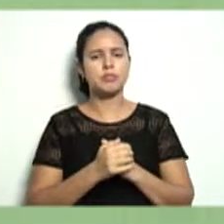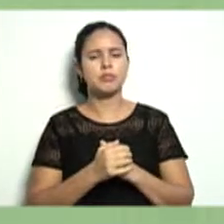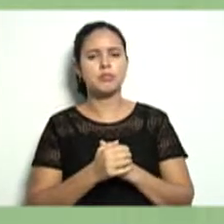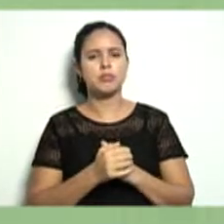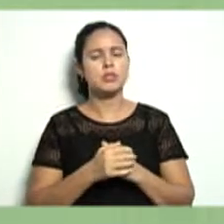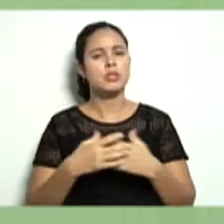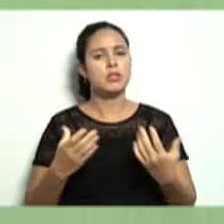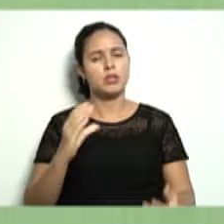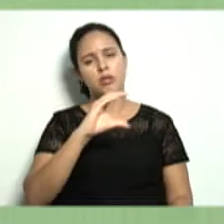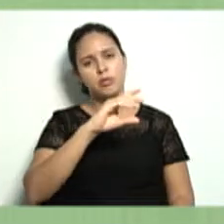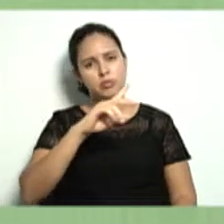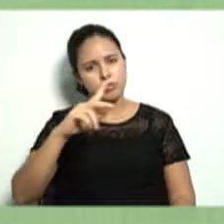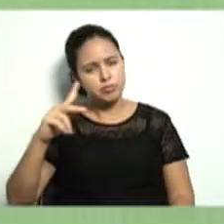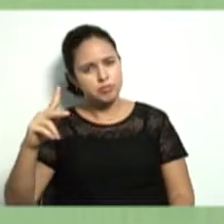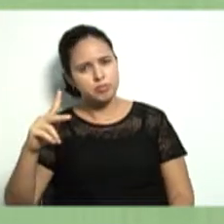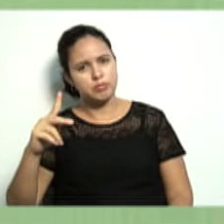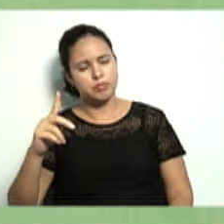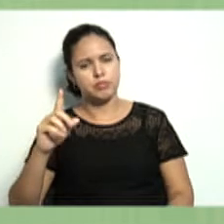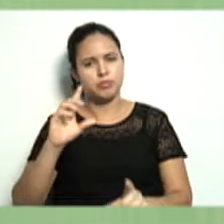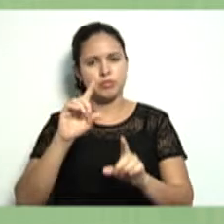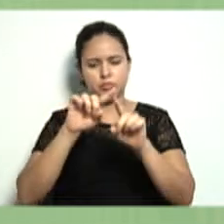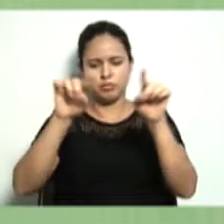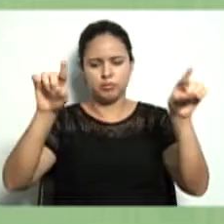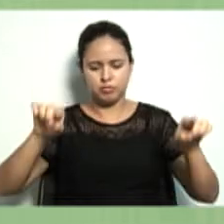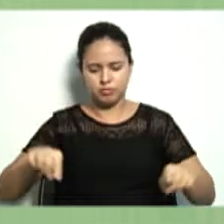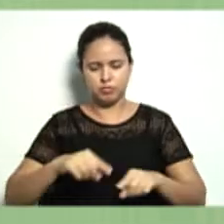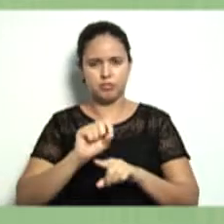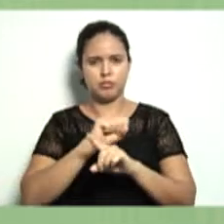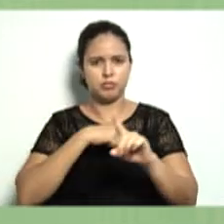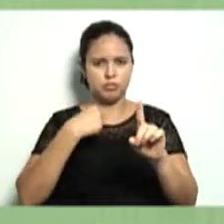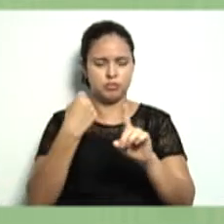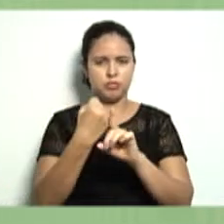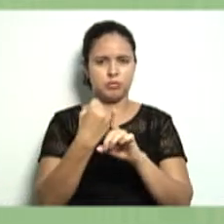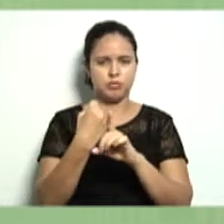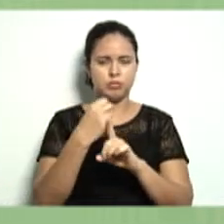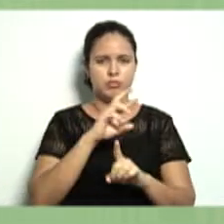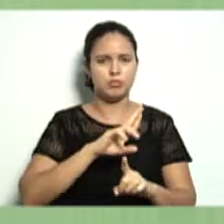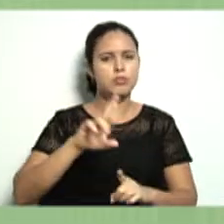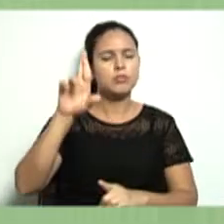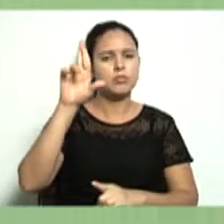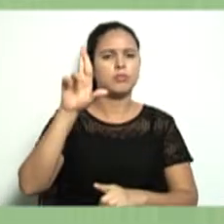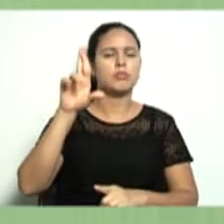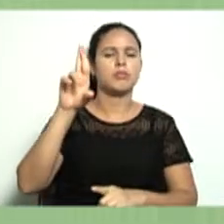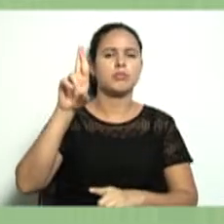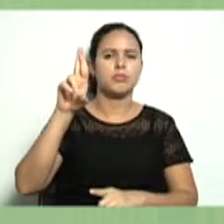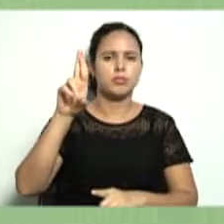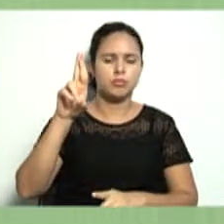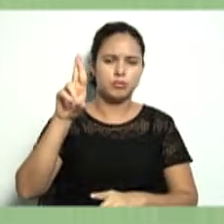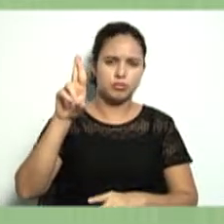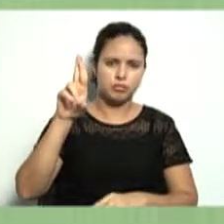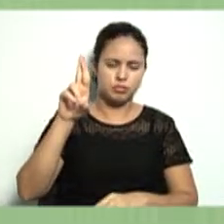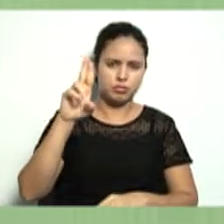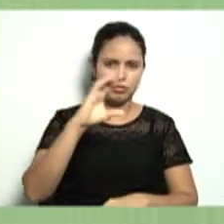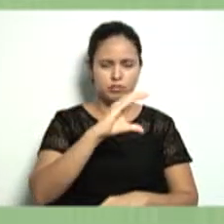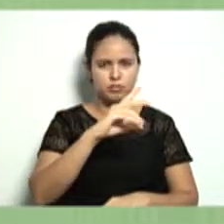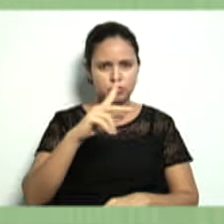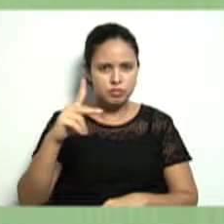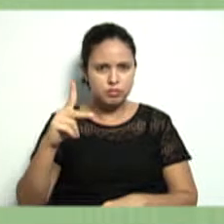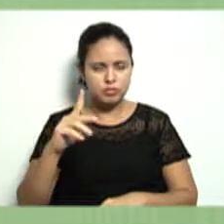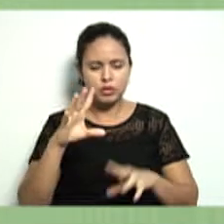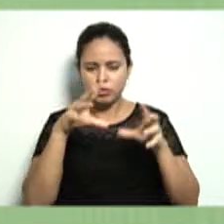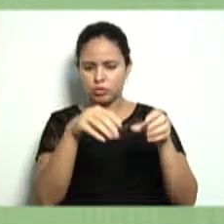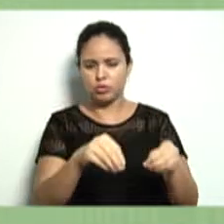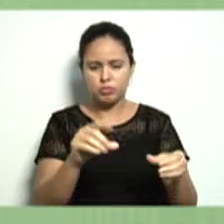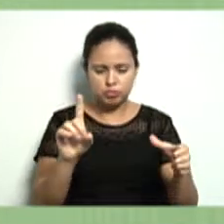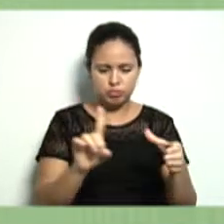cooperativa, mesmo que havendo um quadro social onde que o dono da cooperativa são todos os